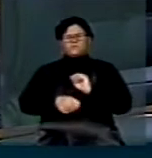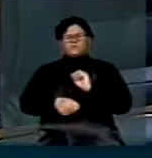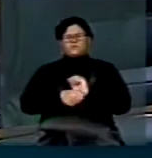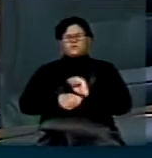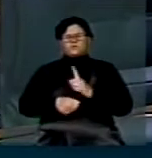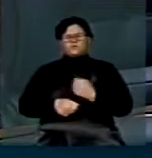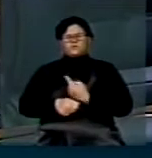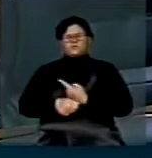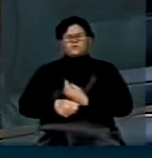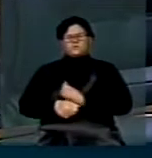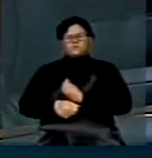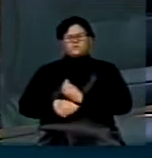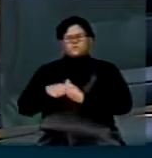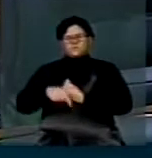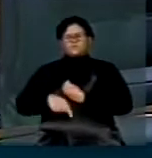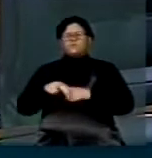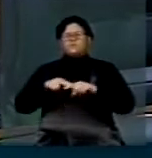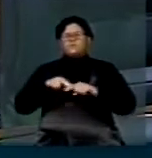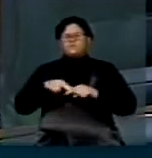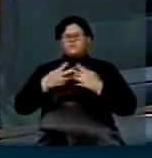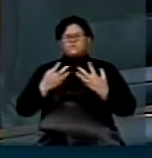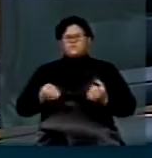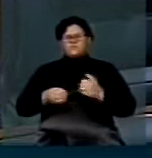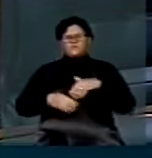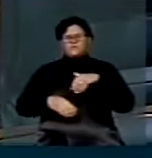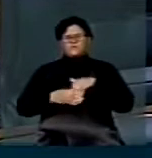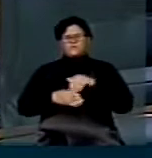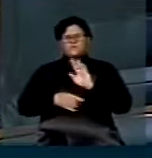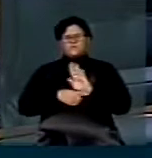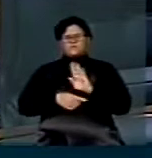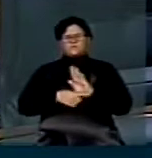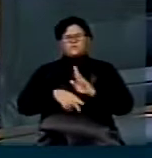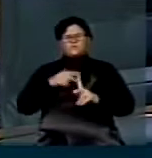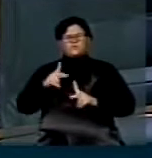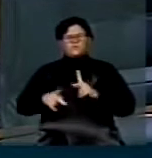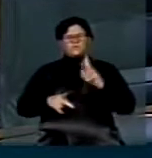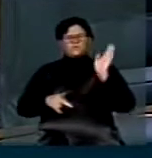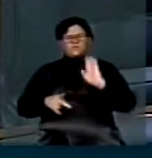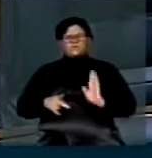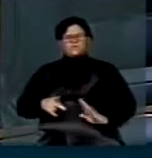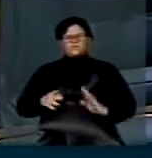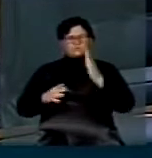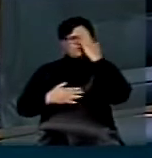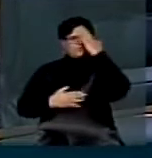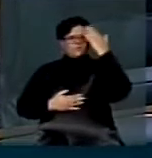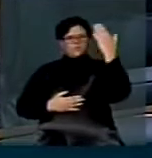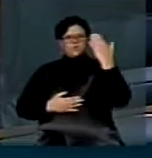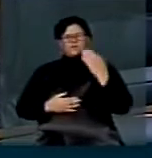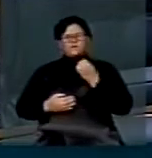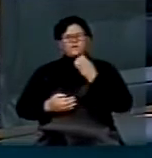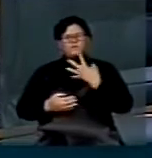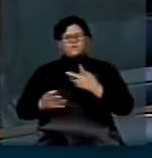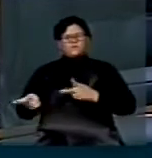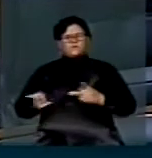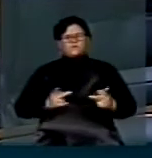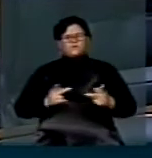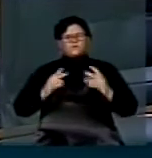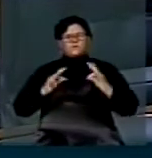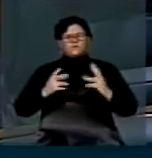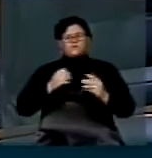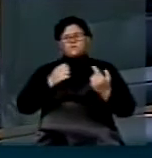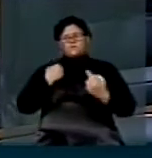justamente para voltar e ajudar cada dia mais a população e o povo brasileiro. Obrigado e bem-vindo a todos aí